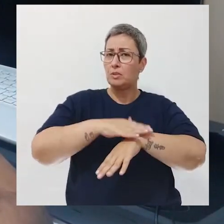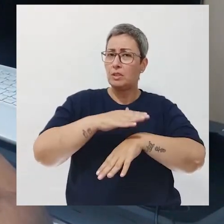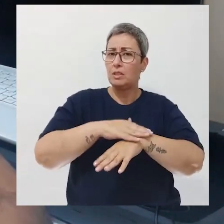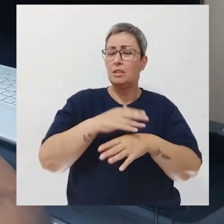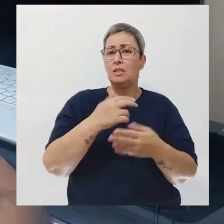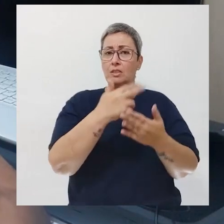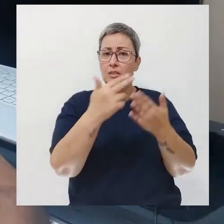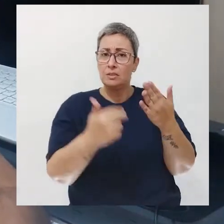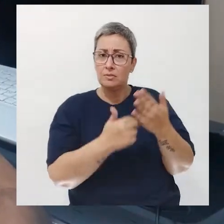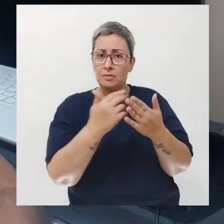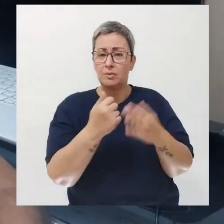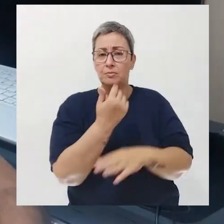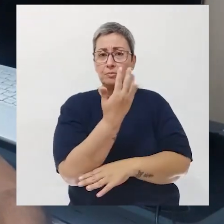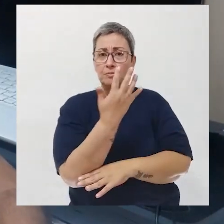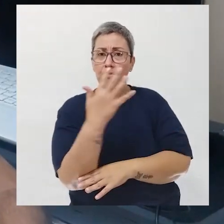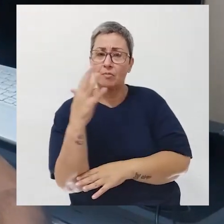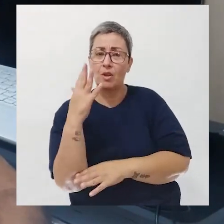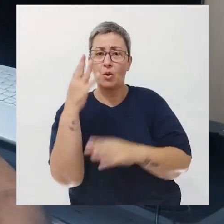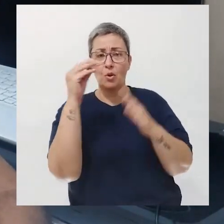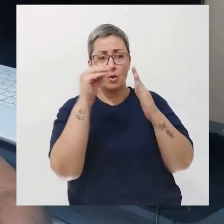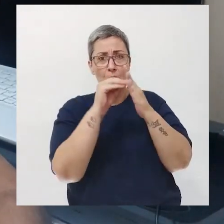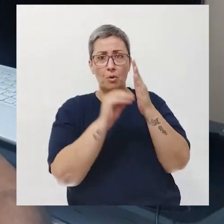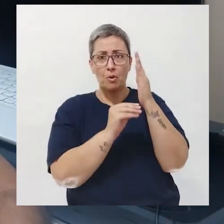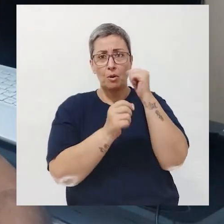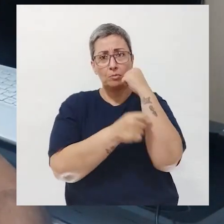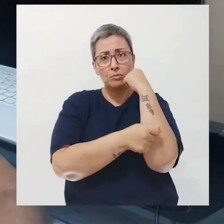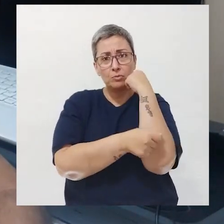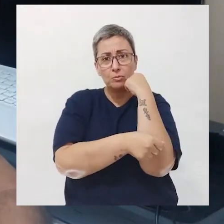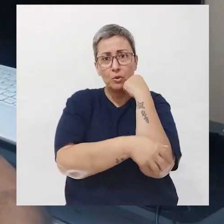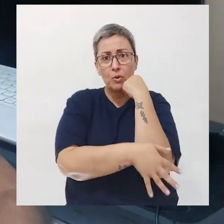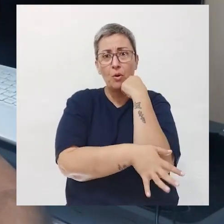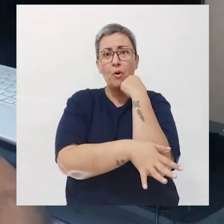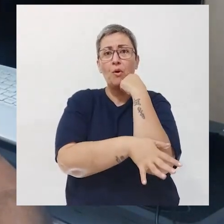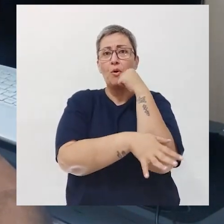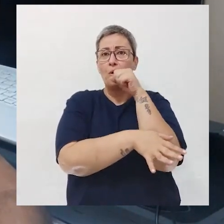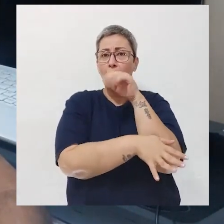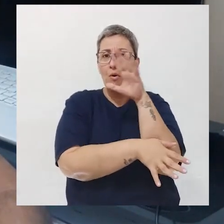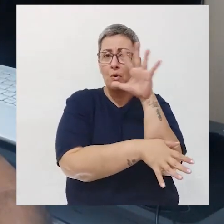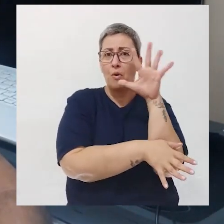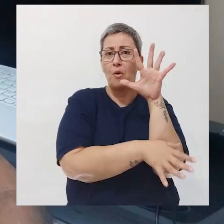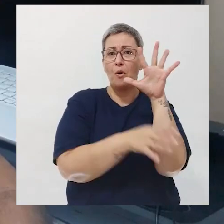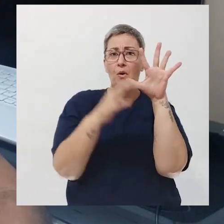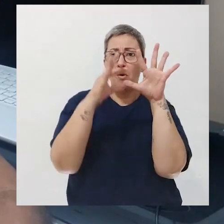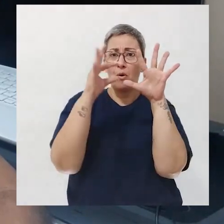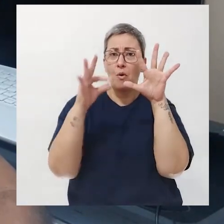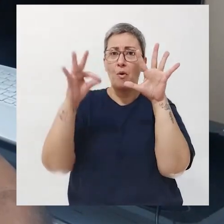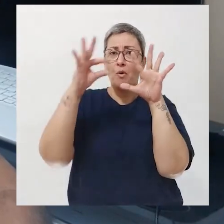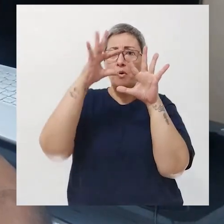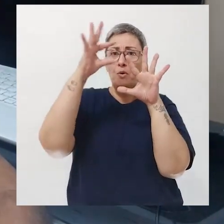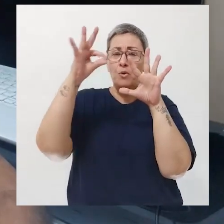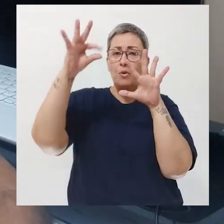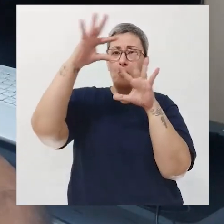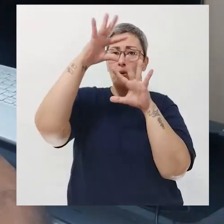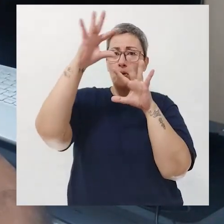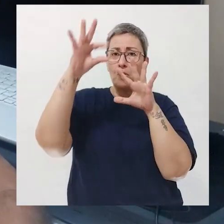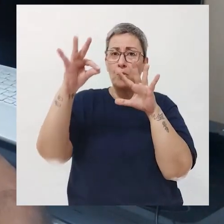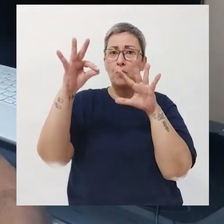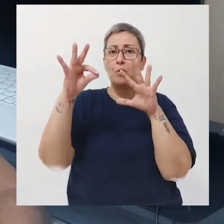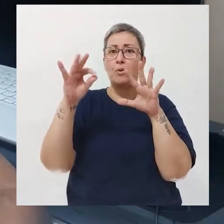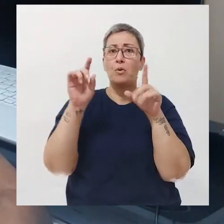lembram? Nós desenhamos uma árvore, colocamos as raízes, colocamos as